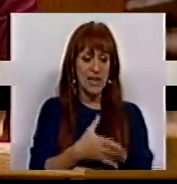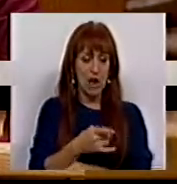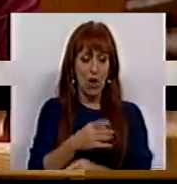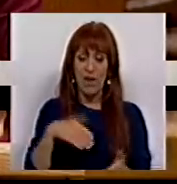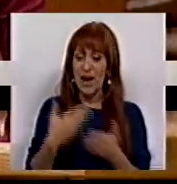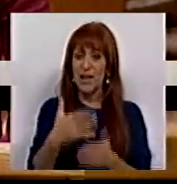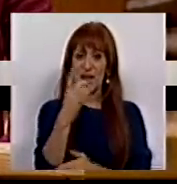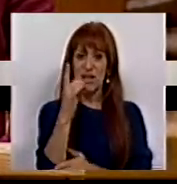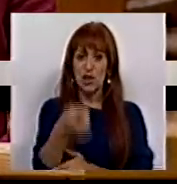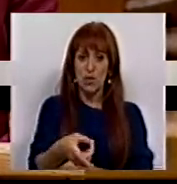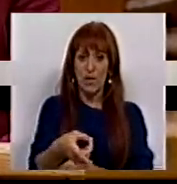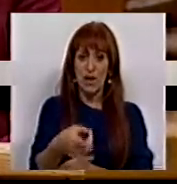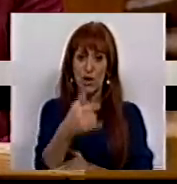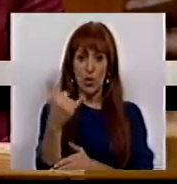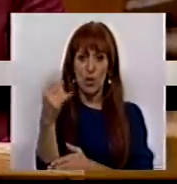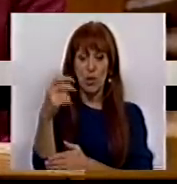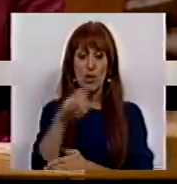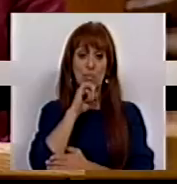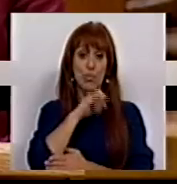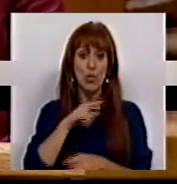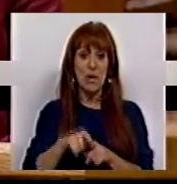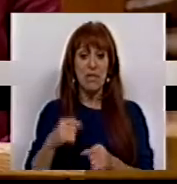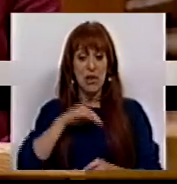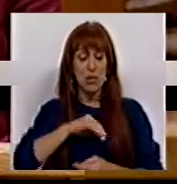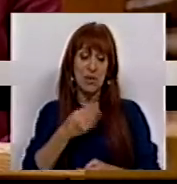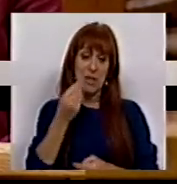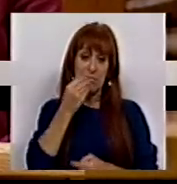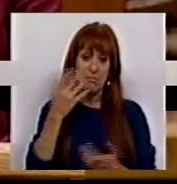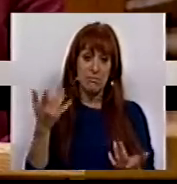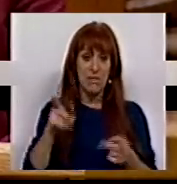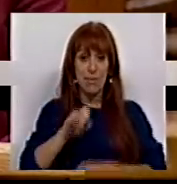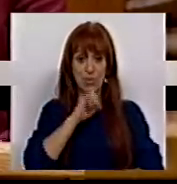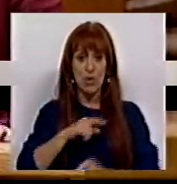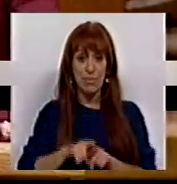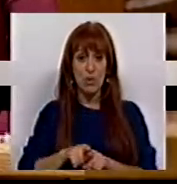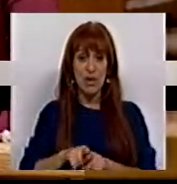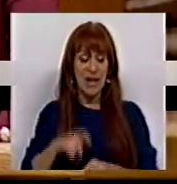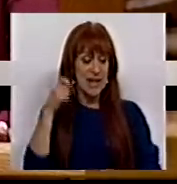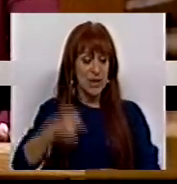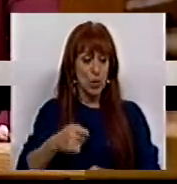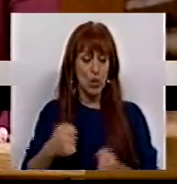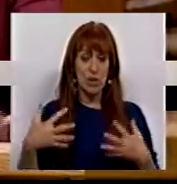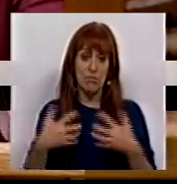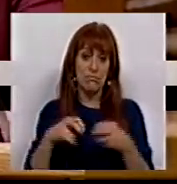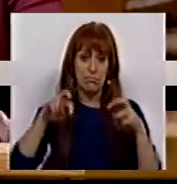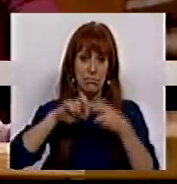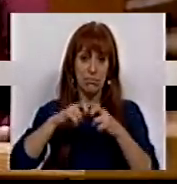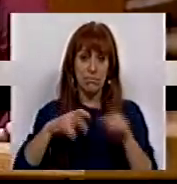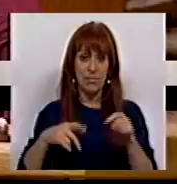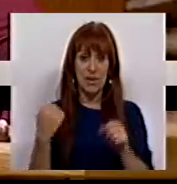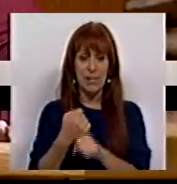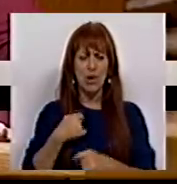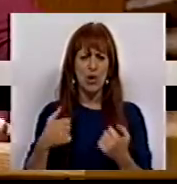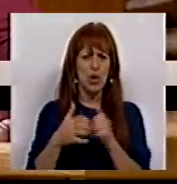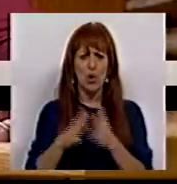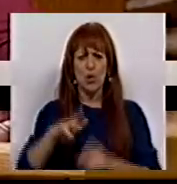419 a 692 euros, eventualmente subsídio de alimentação e talvez seguro de acidentes de trabalho. Com tudo isto,